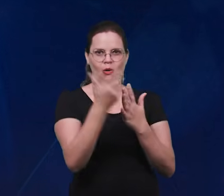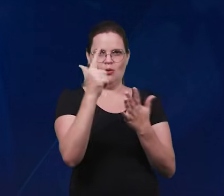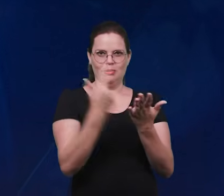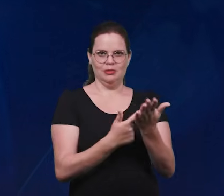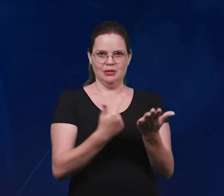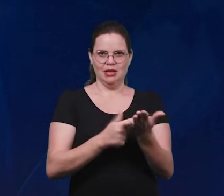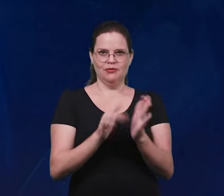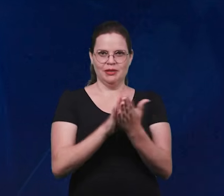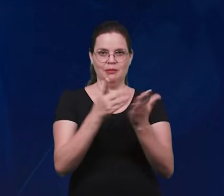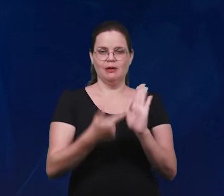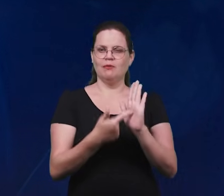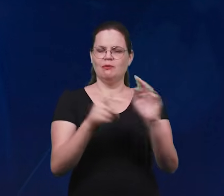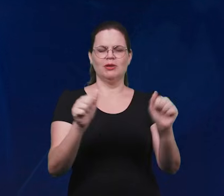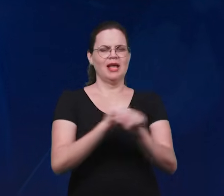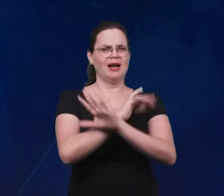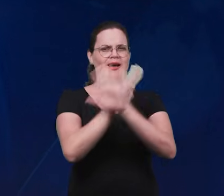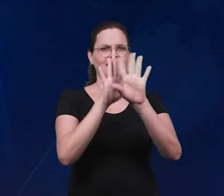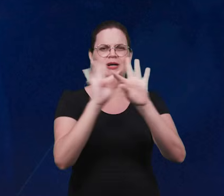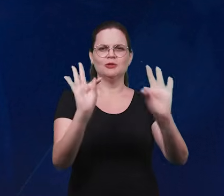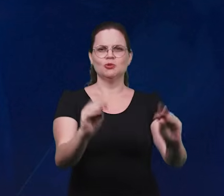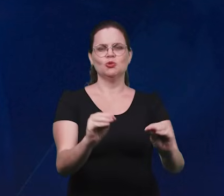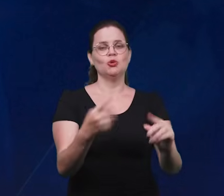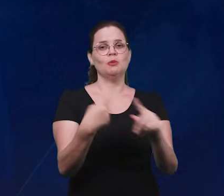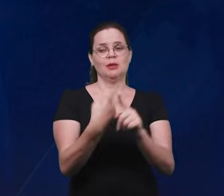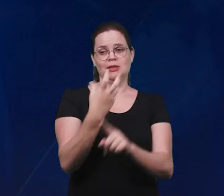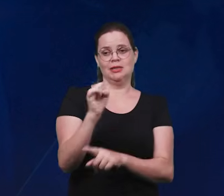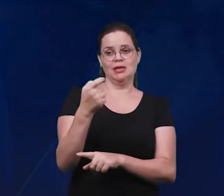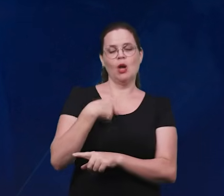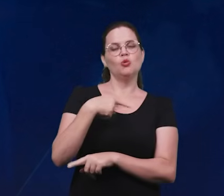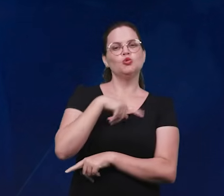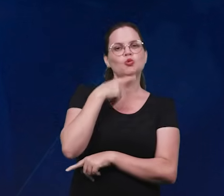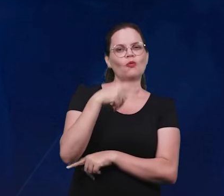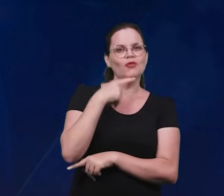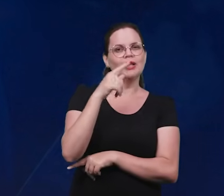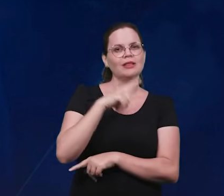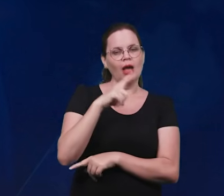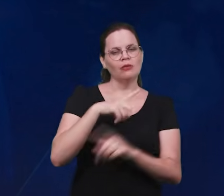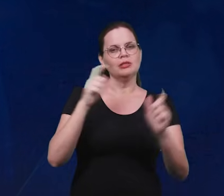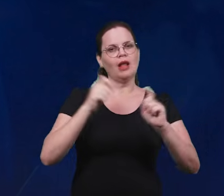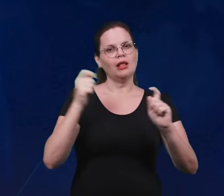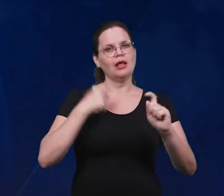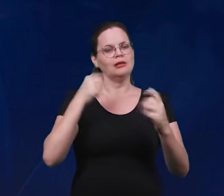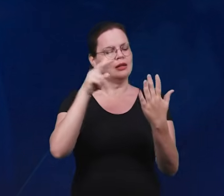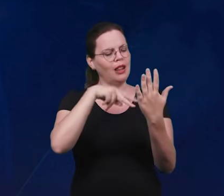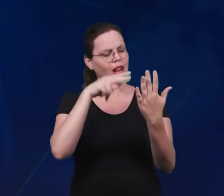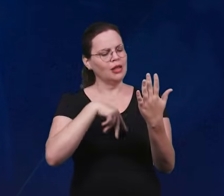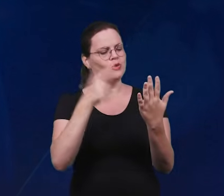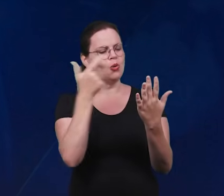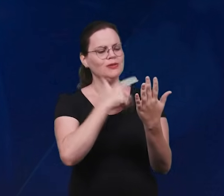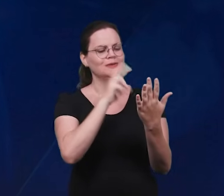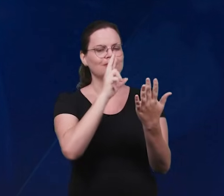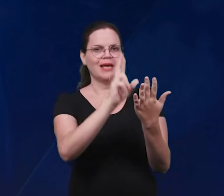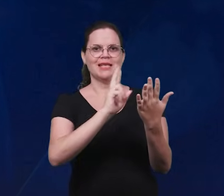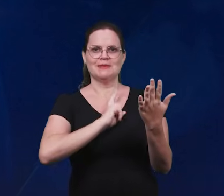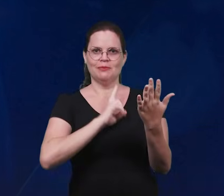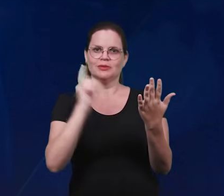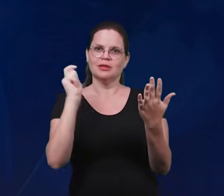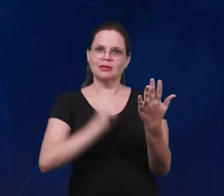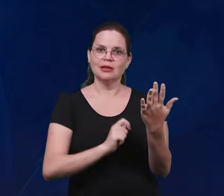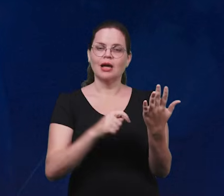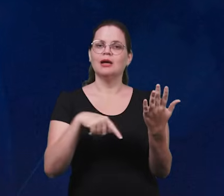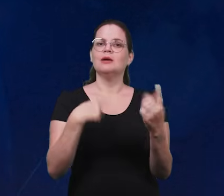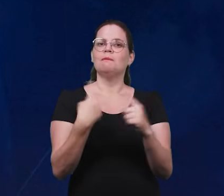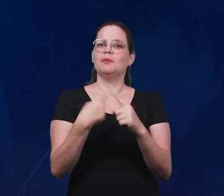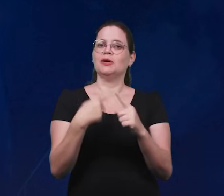resposta segura a todas as indagações que são decorrentes das nossas dúvidas. Aliás,